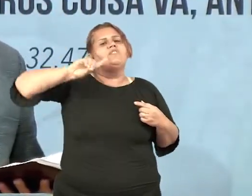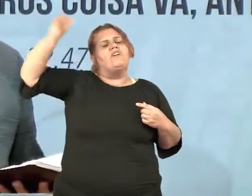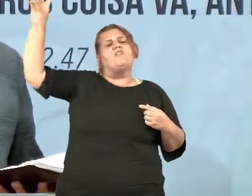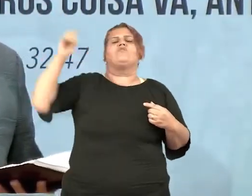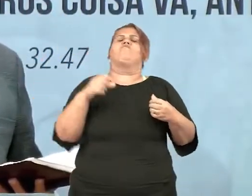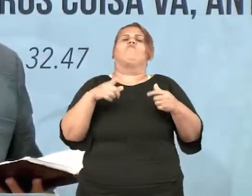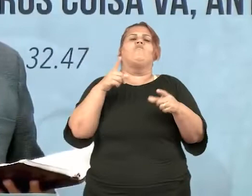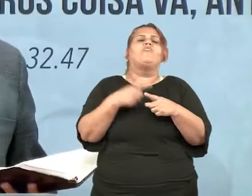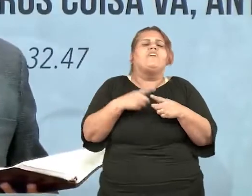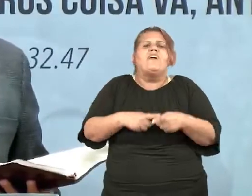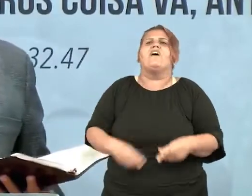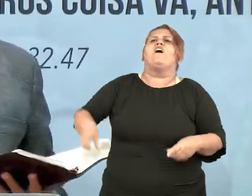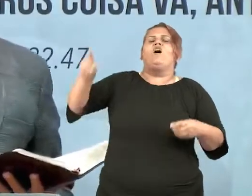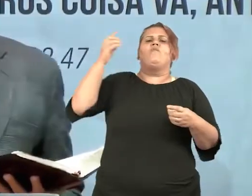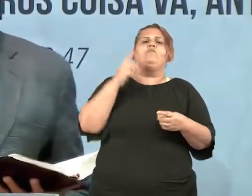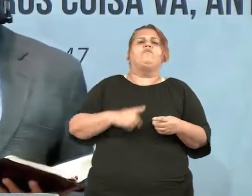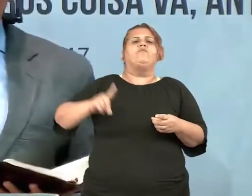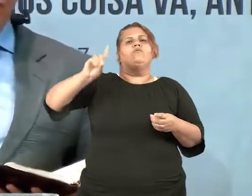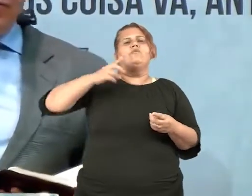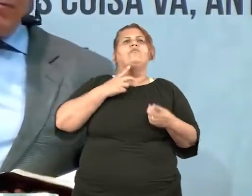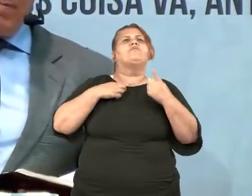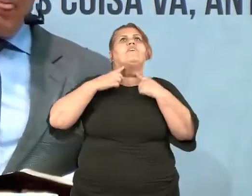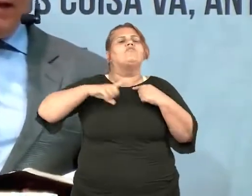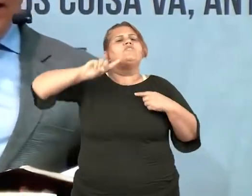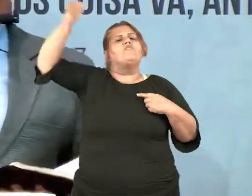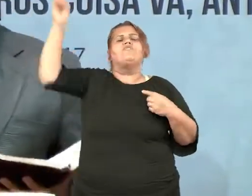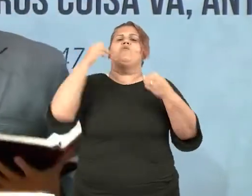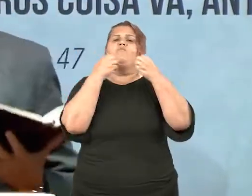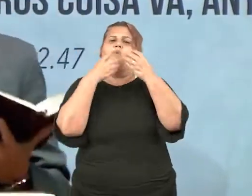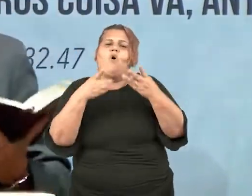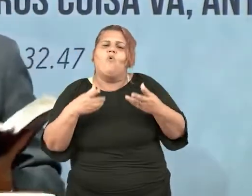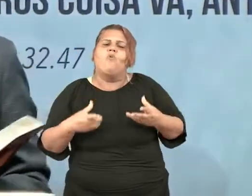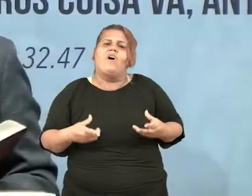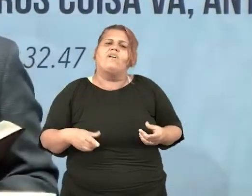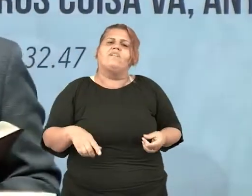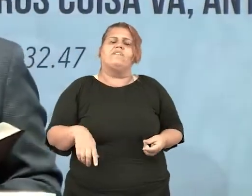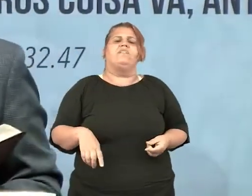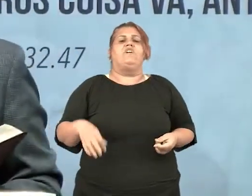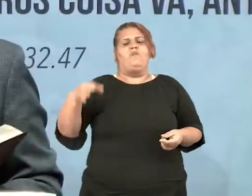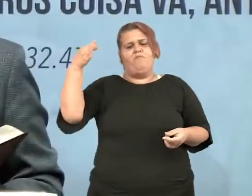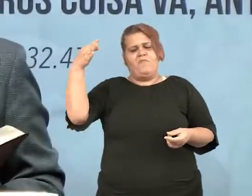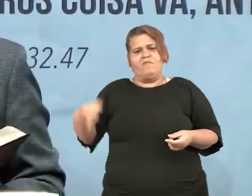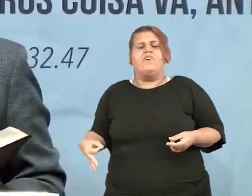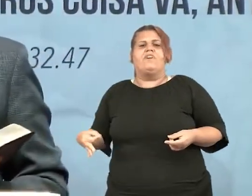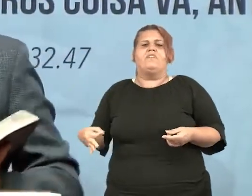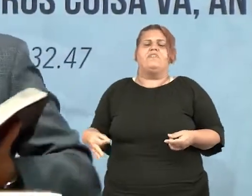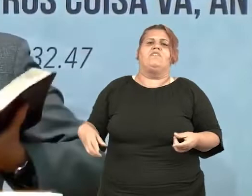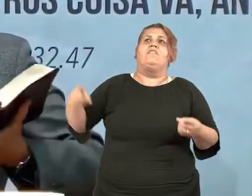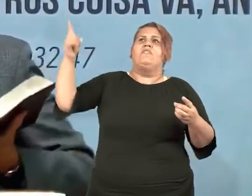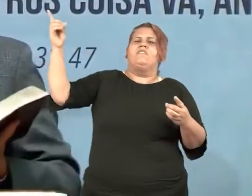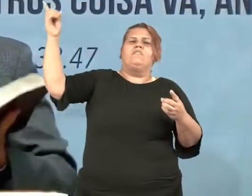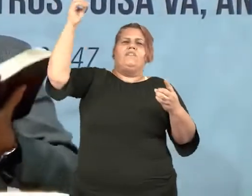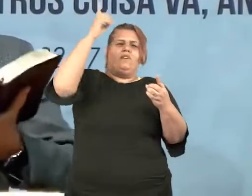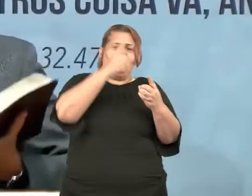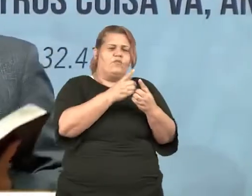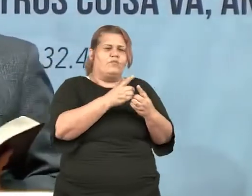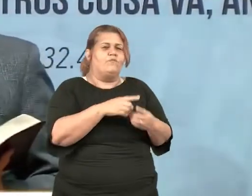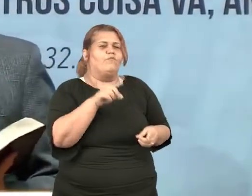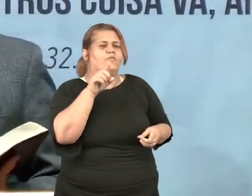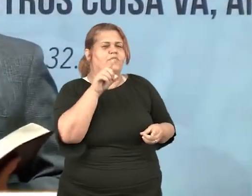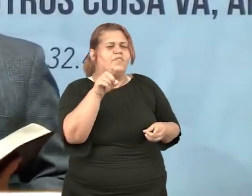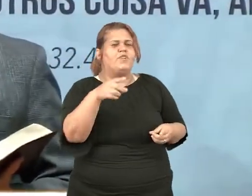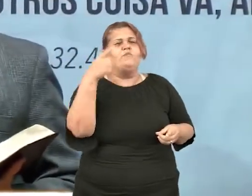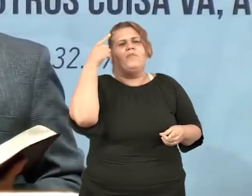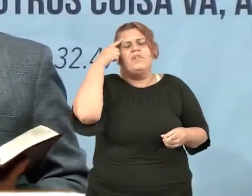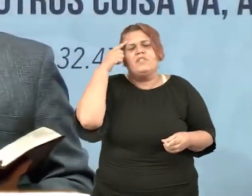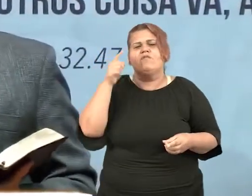agradável e perfeita vontade de Deus. É fazer planos sem Deus. É achar que você é o timoneiro da